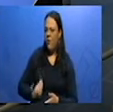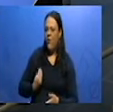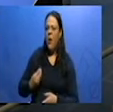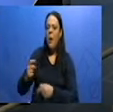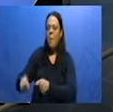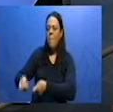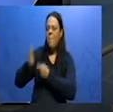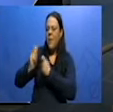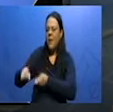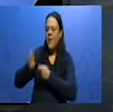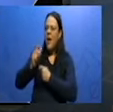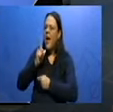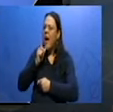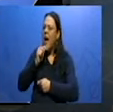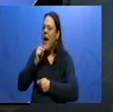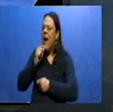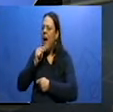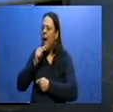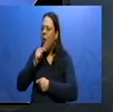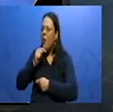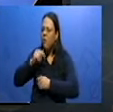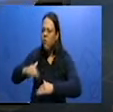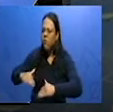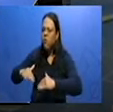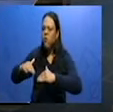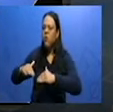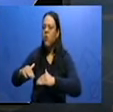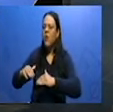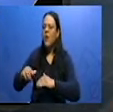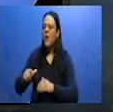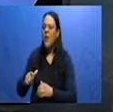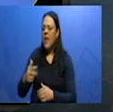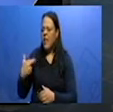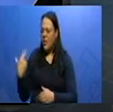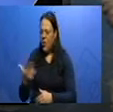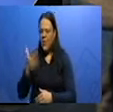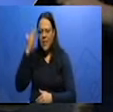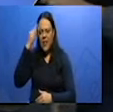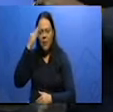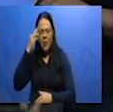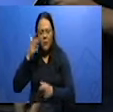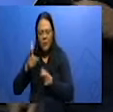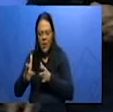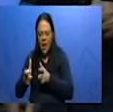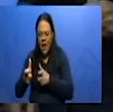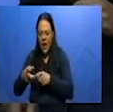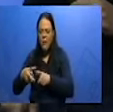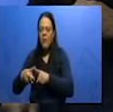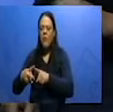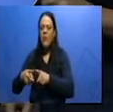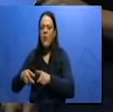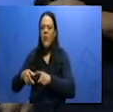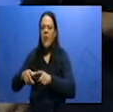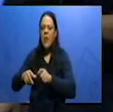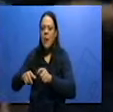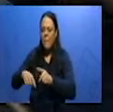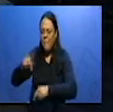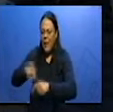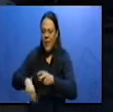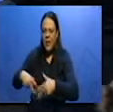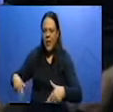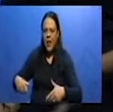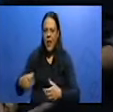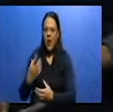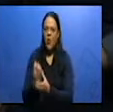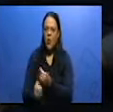tinha água em abundância. Nós sabemos fazer armas resistentes, instrumentos para colheita e objetos de arte. Então eles